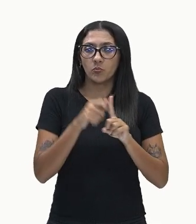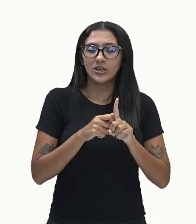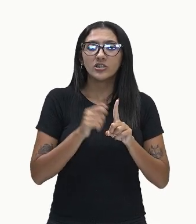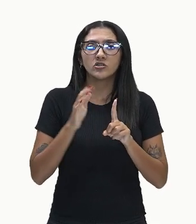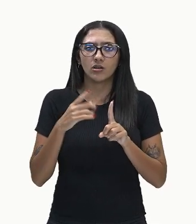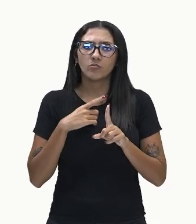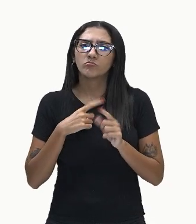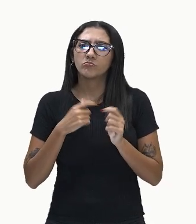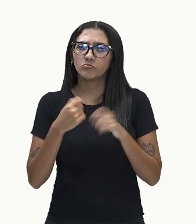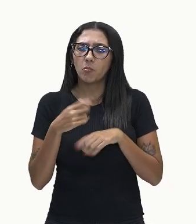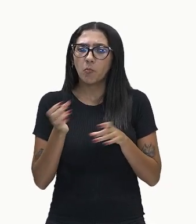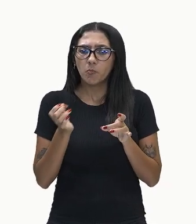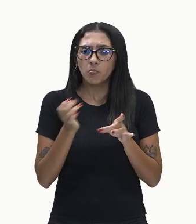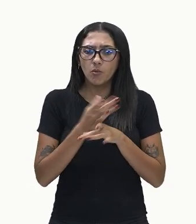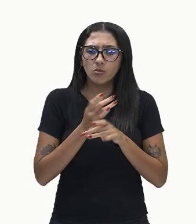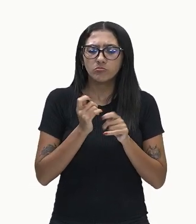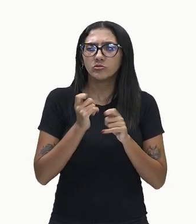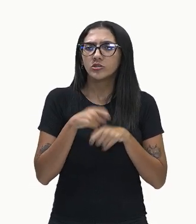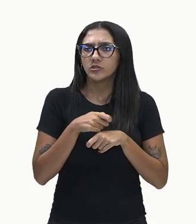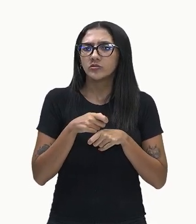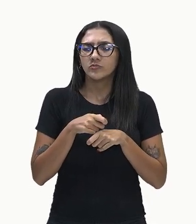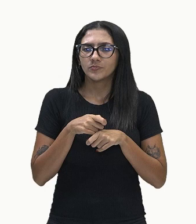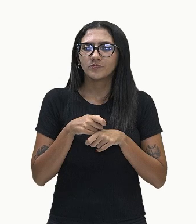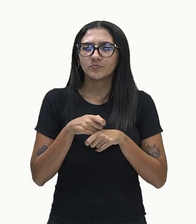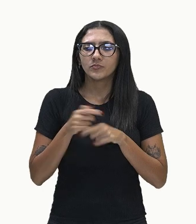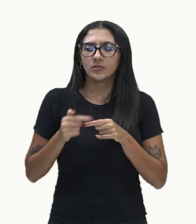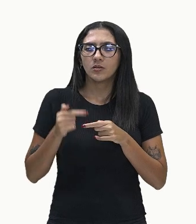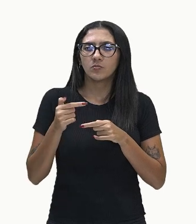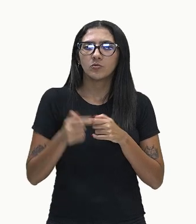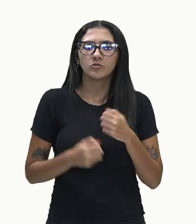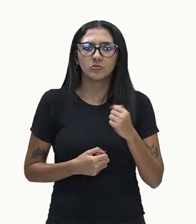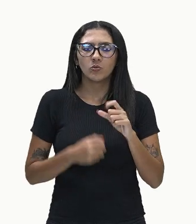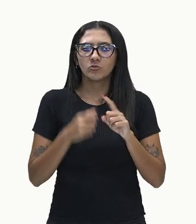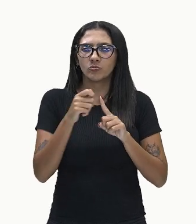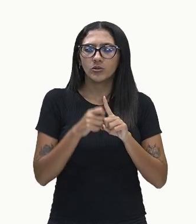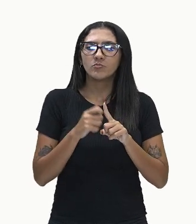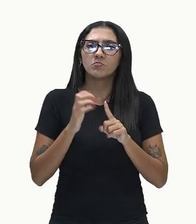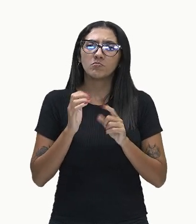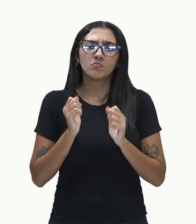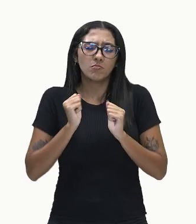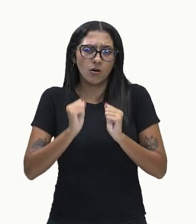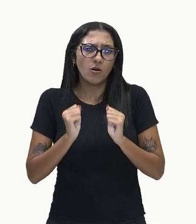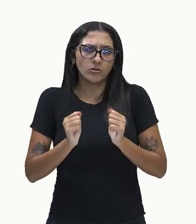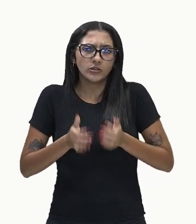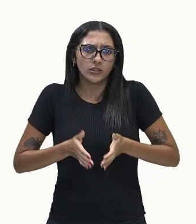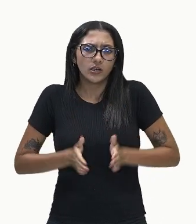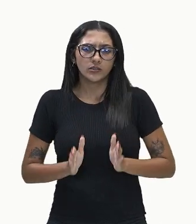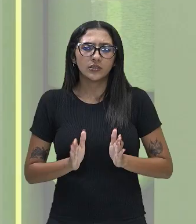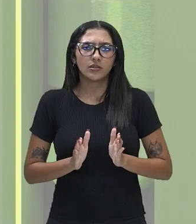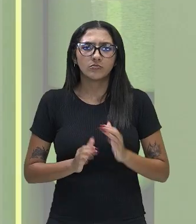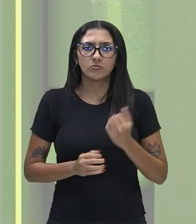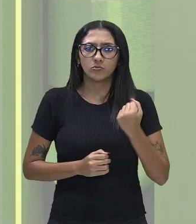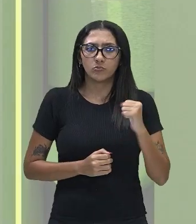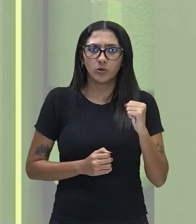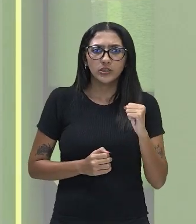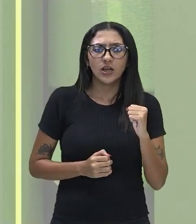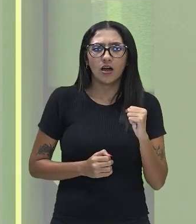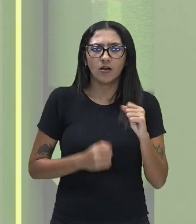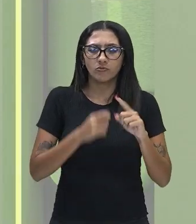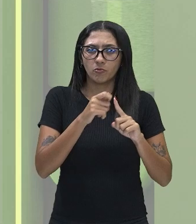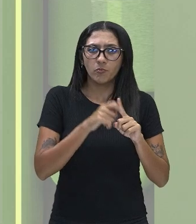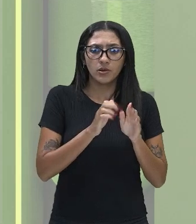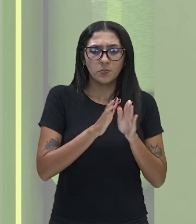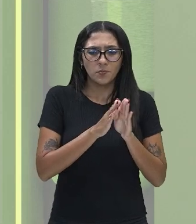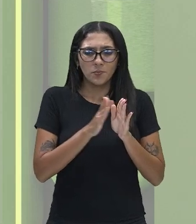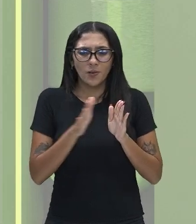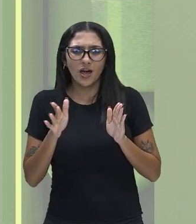Então, a partir do 8º mês, o bebê ele já poderia nascer, porque do 8º mês para o 9º